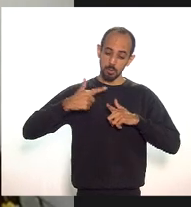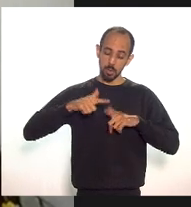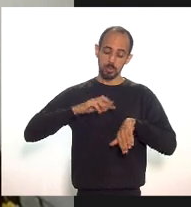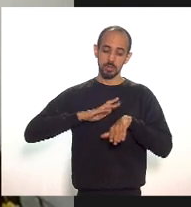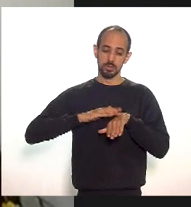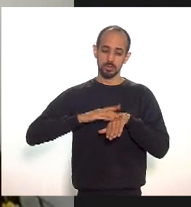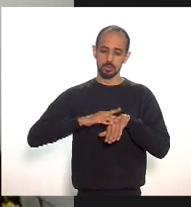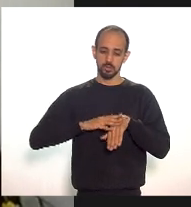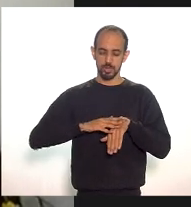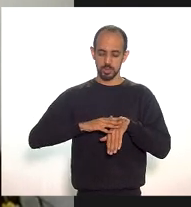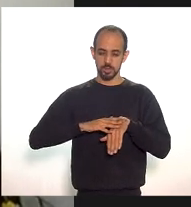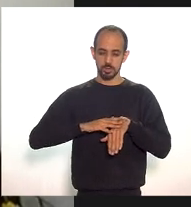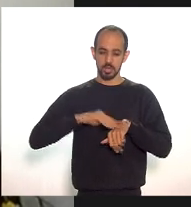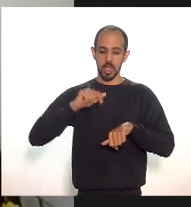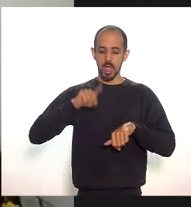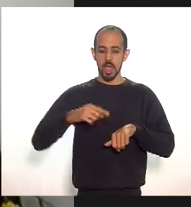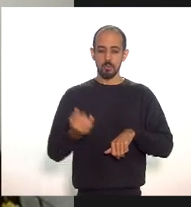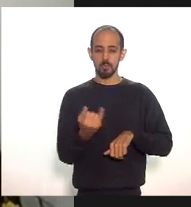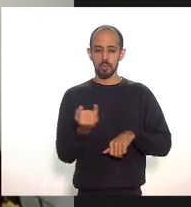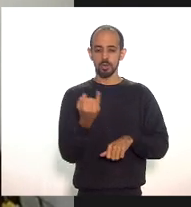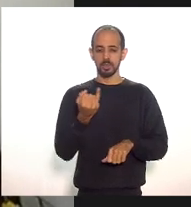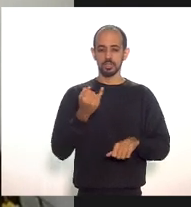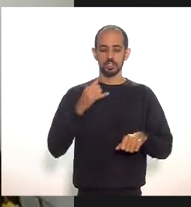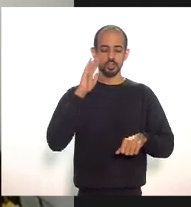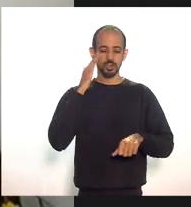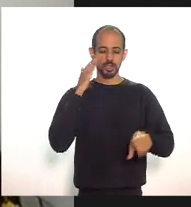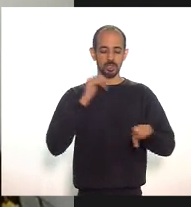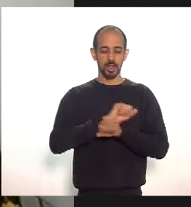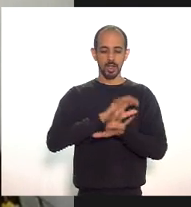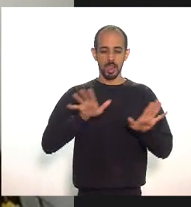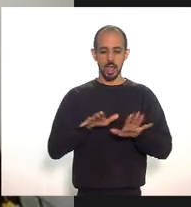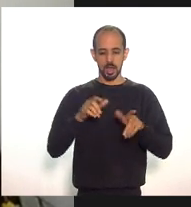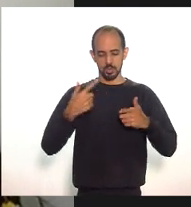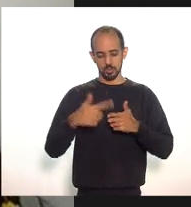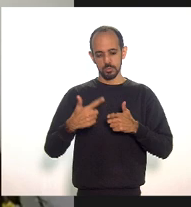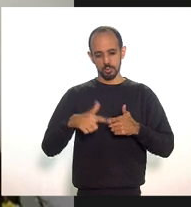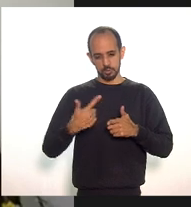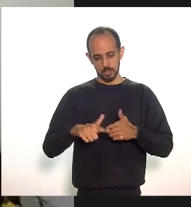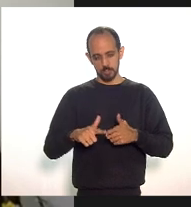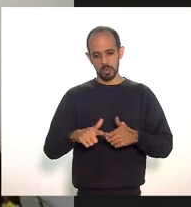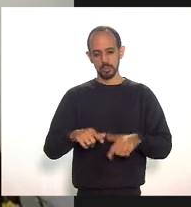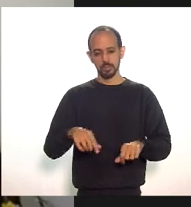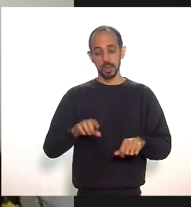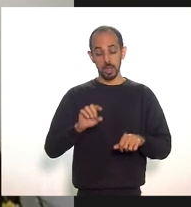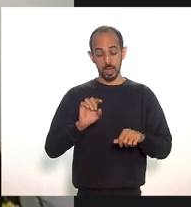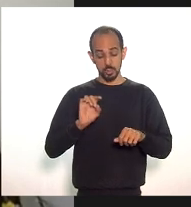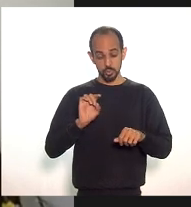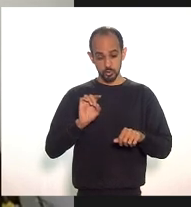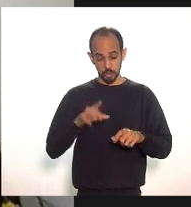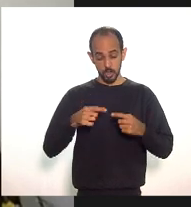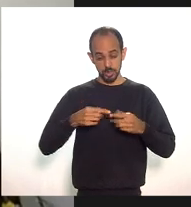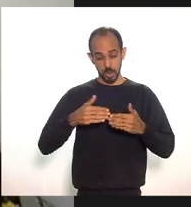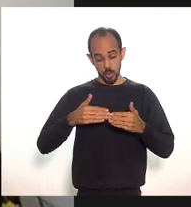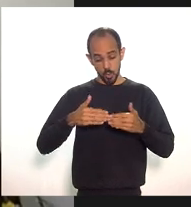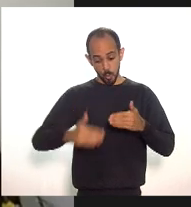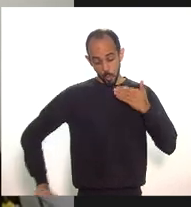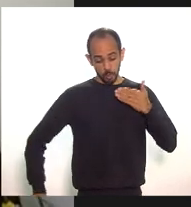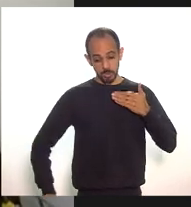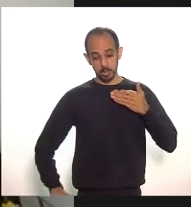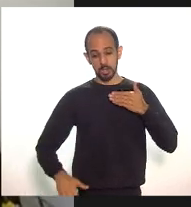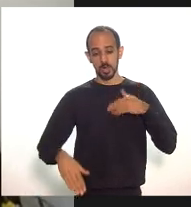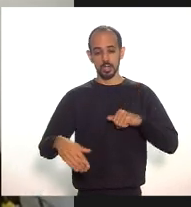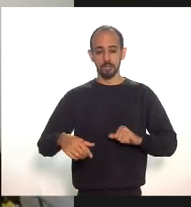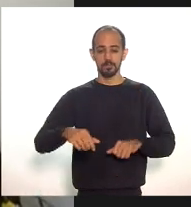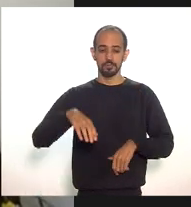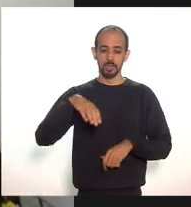então esses fundamental compreendamos nessa situação e aqui não só sejam contra terminantemente